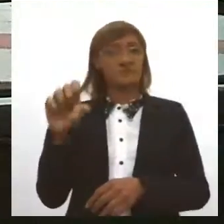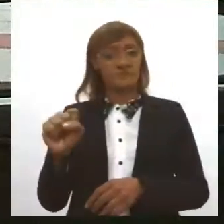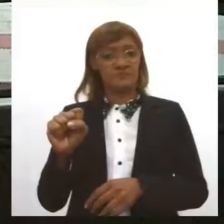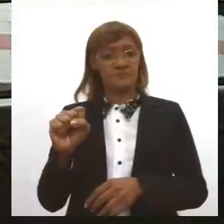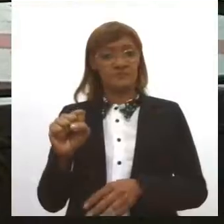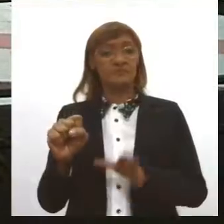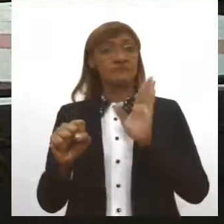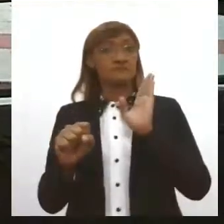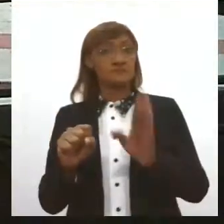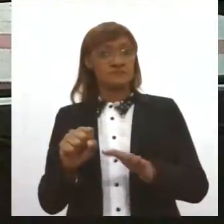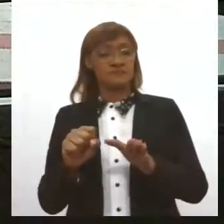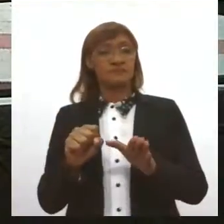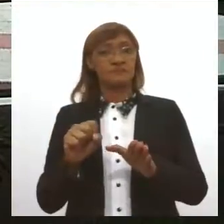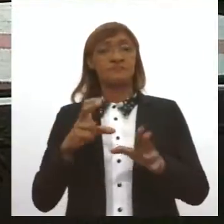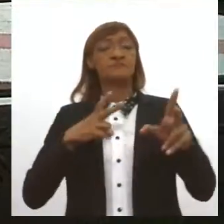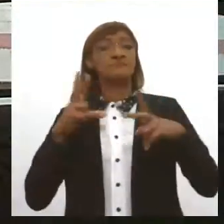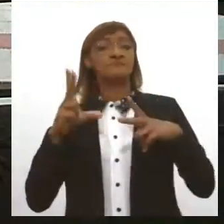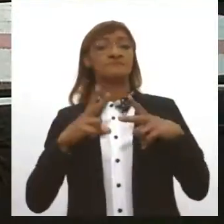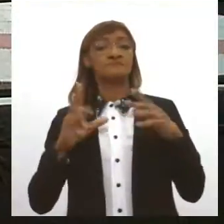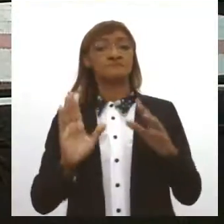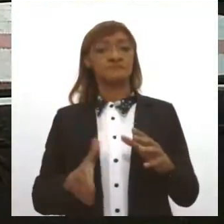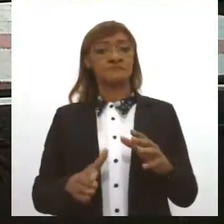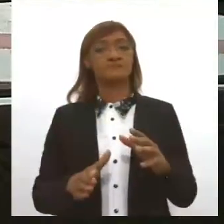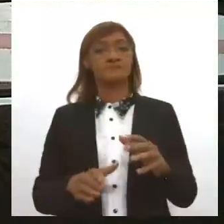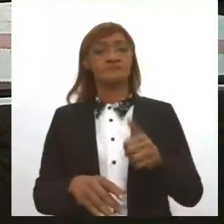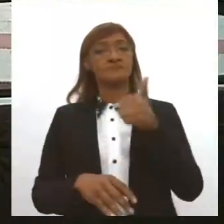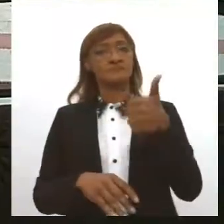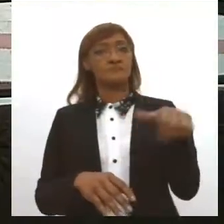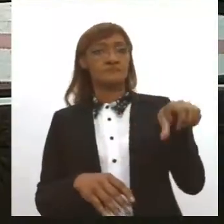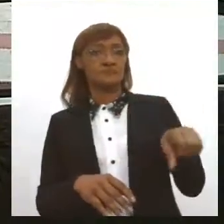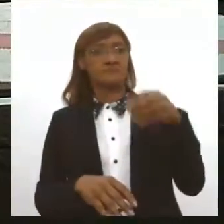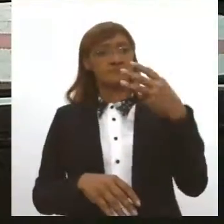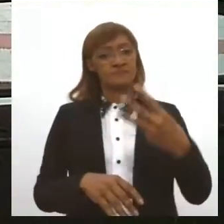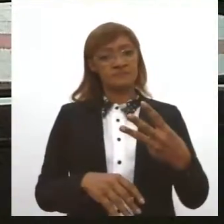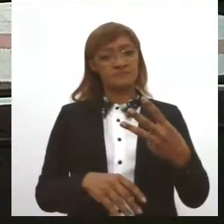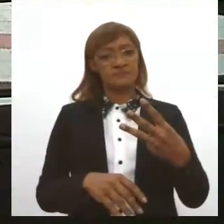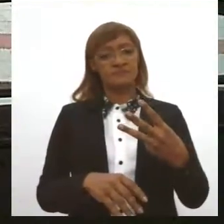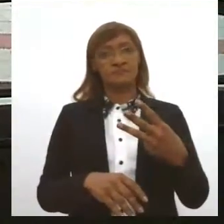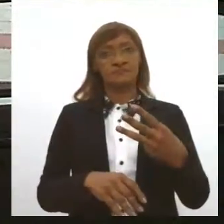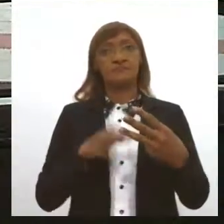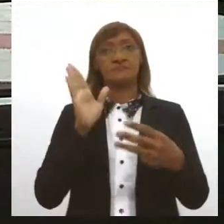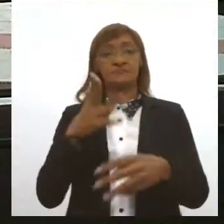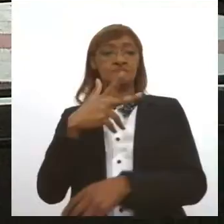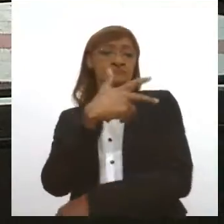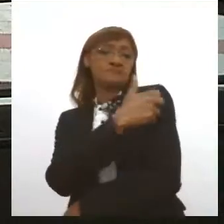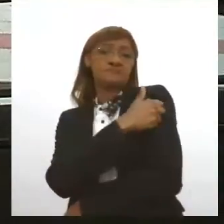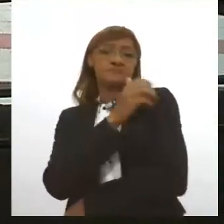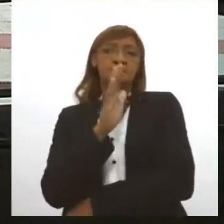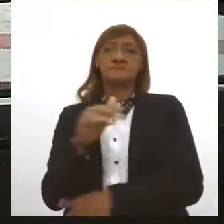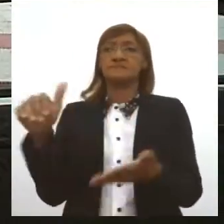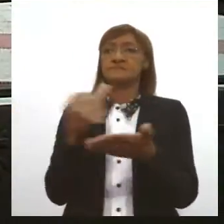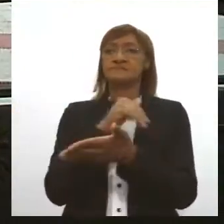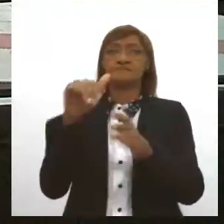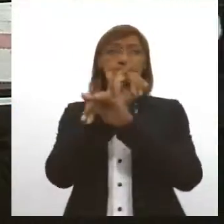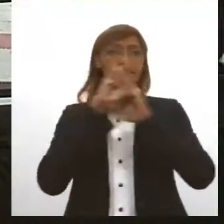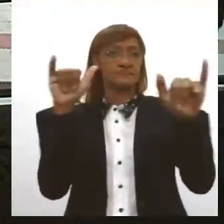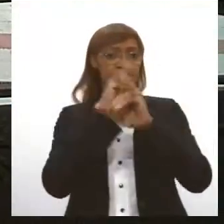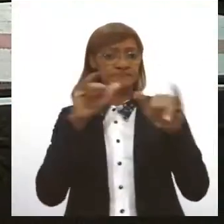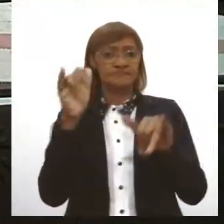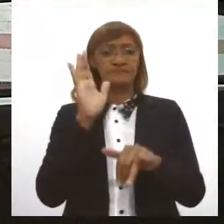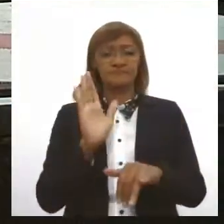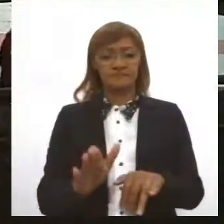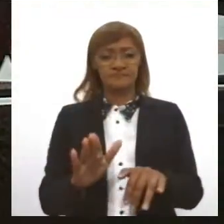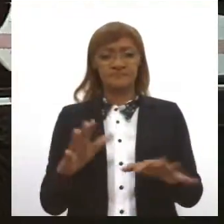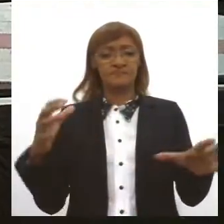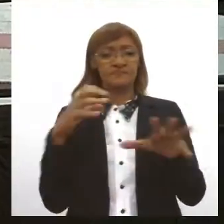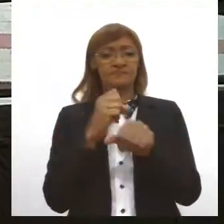nos leitos do serviço privado estão internados 193. Quanto à vacinação, a secretaria informou que já distribuiu o total